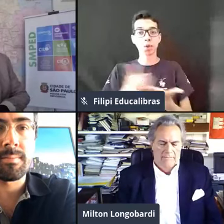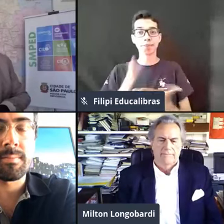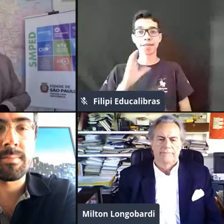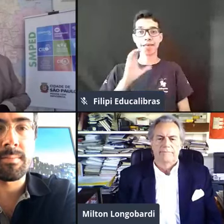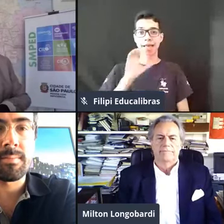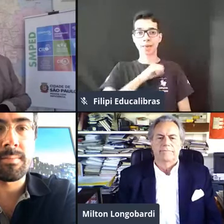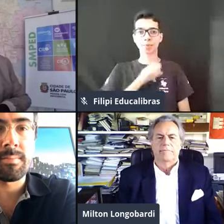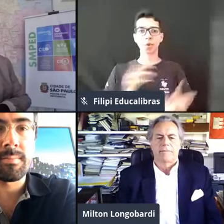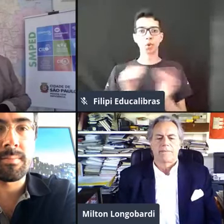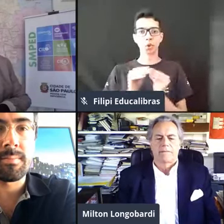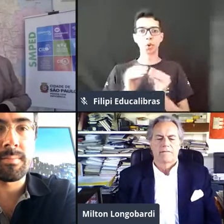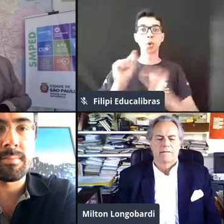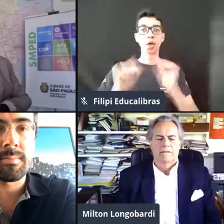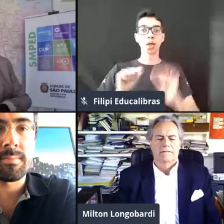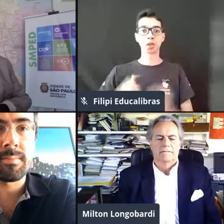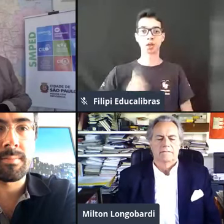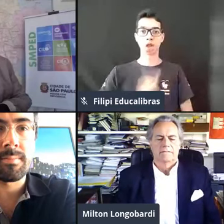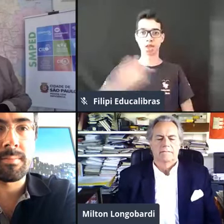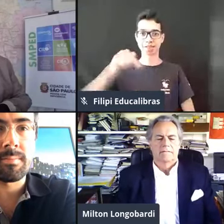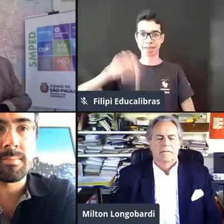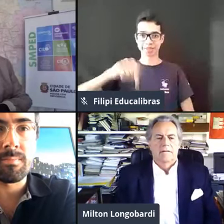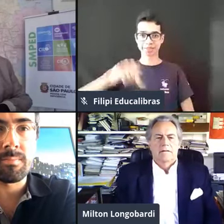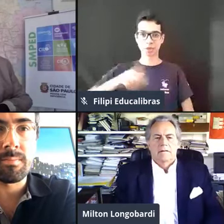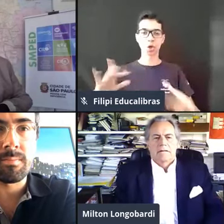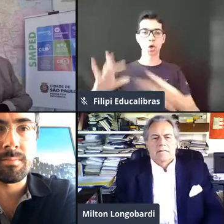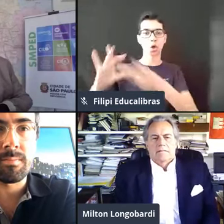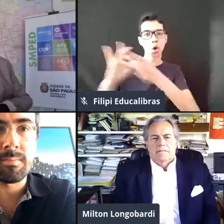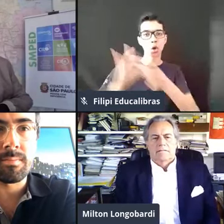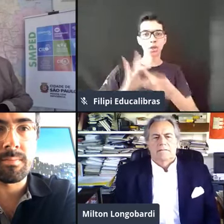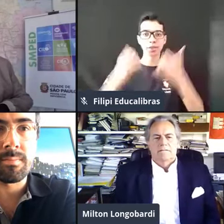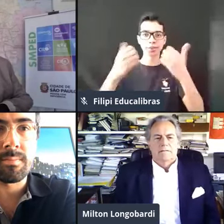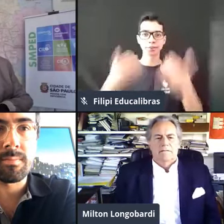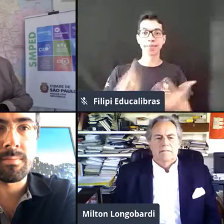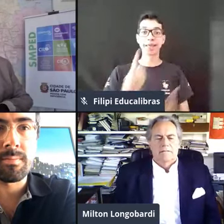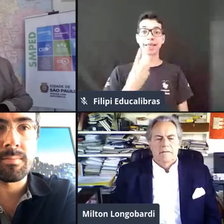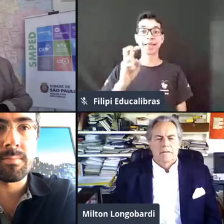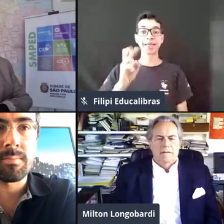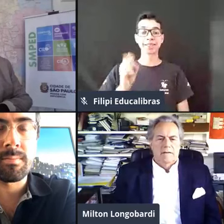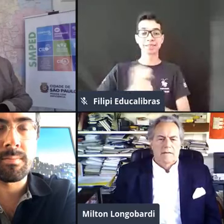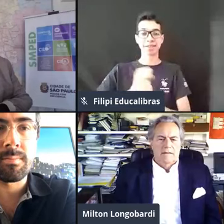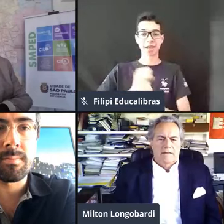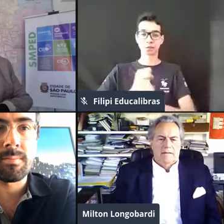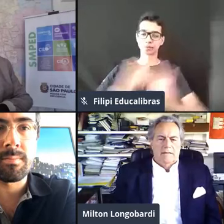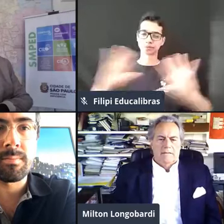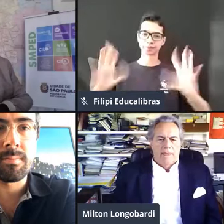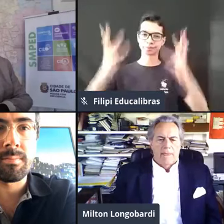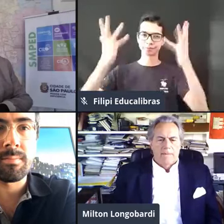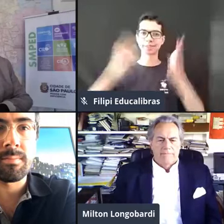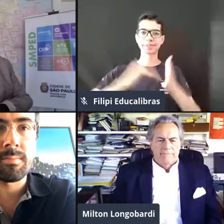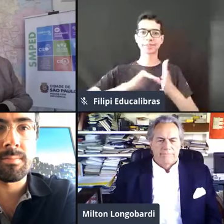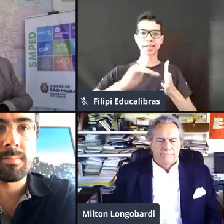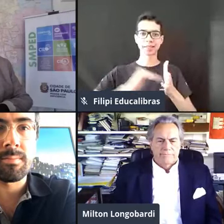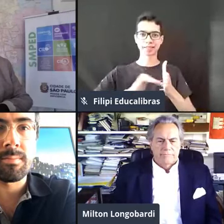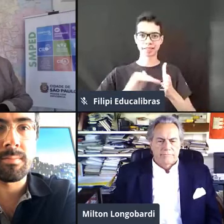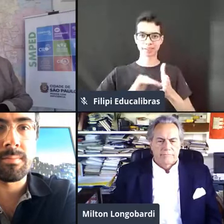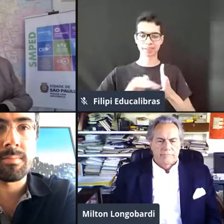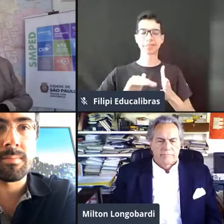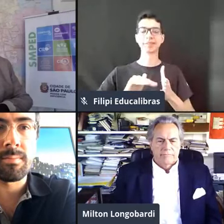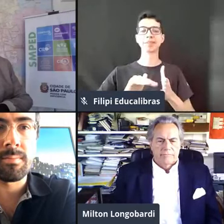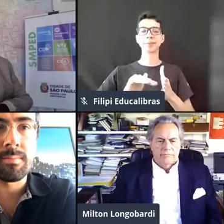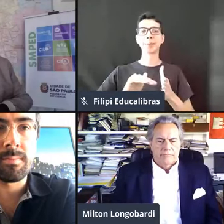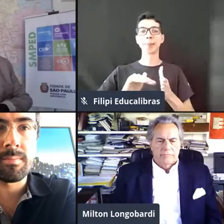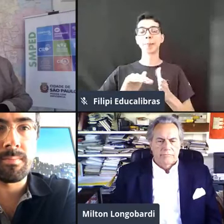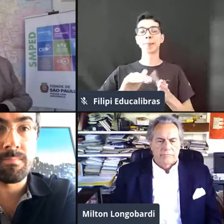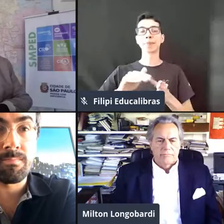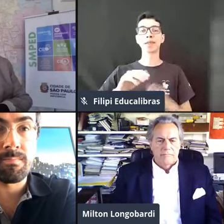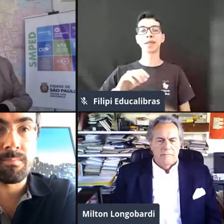nós estamos aqui fazendo o quê? Comemorando o aniversário de 15 anos da Secretaria Municipal da Pessoa com Deficiência de São